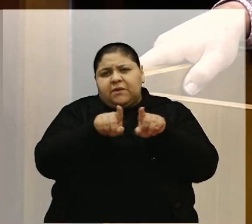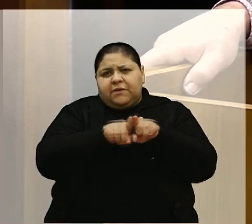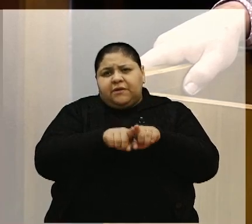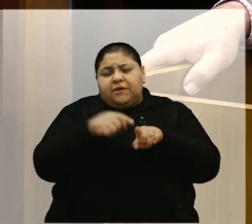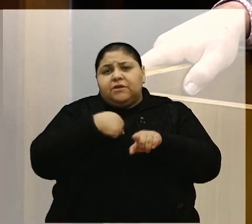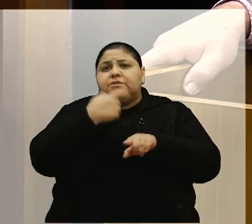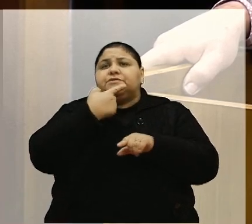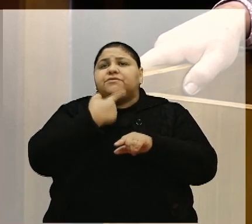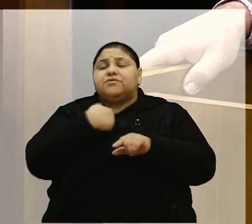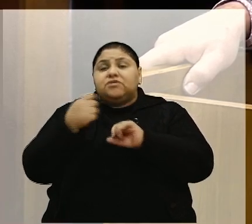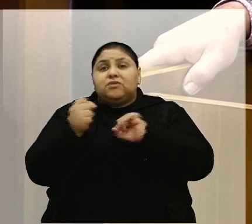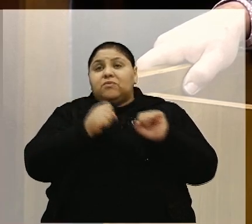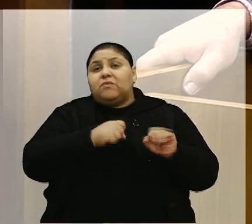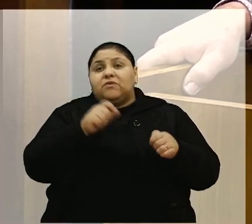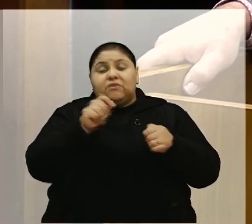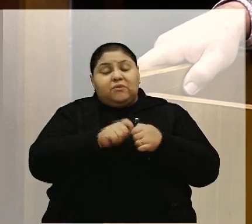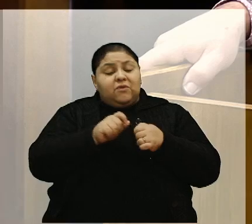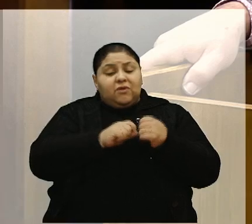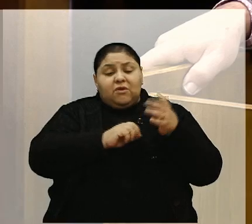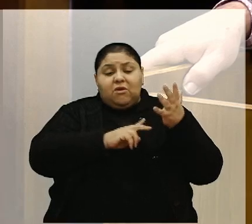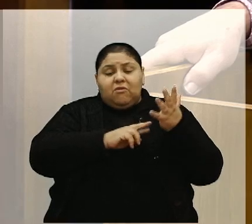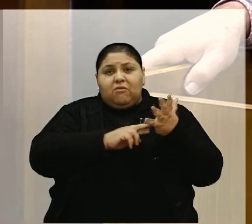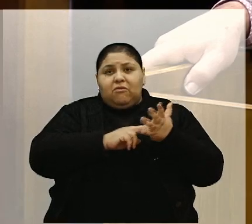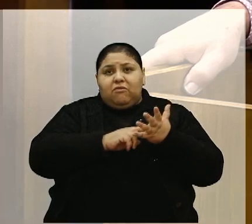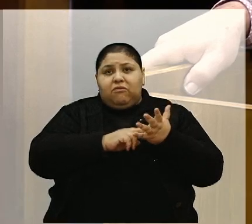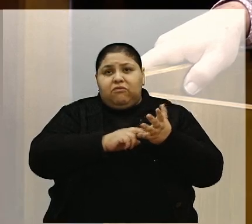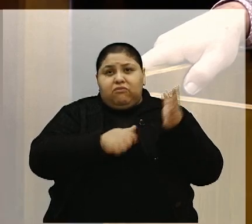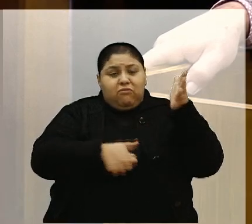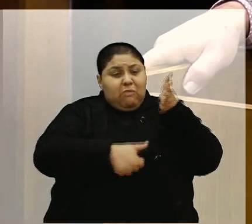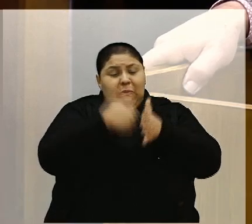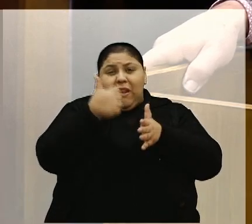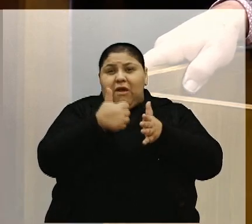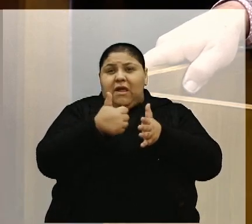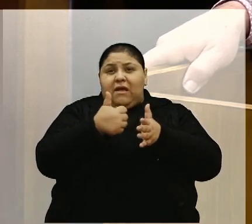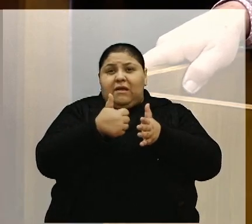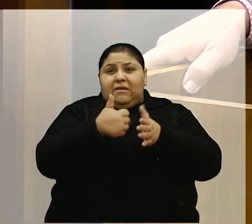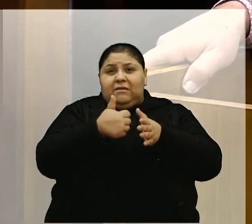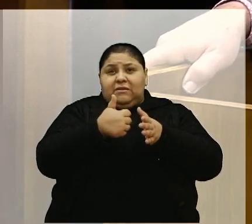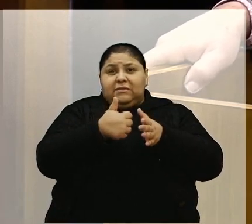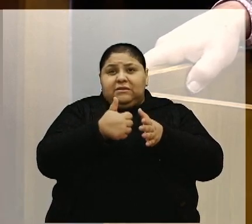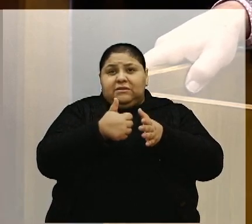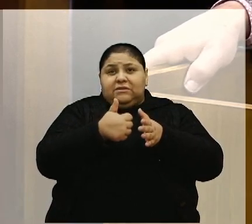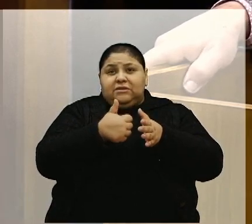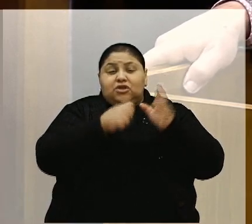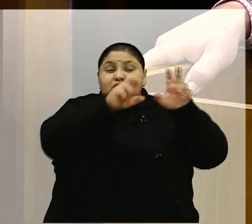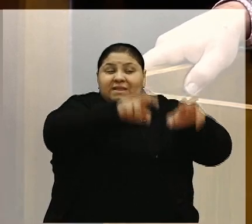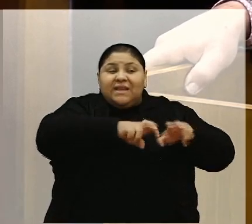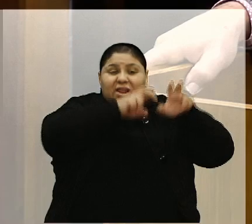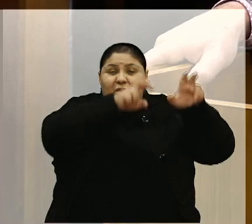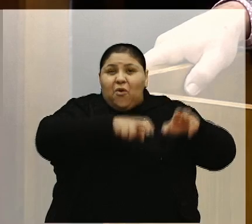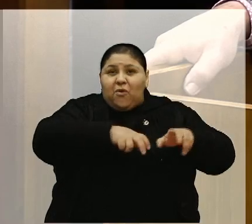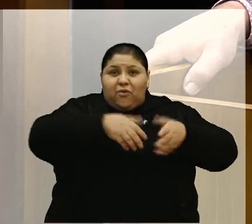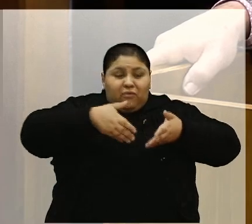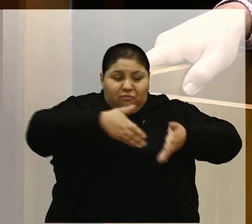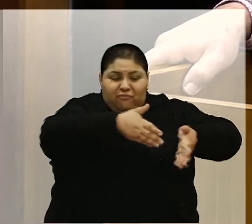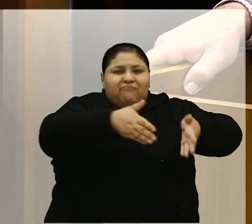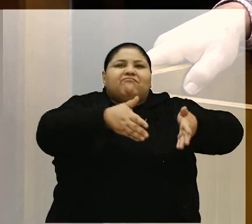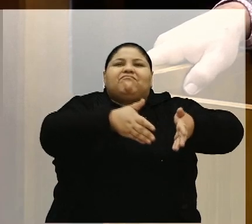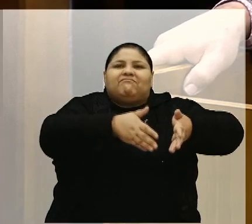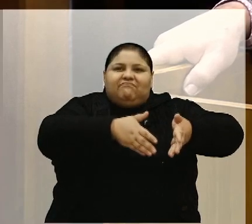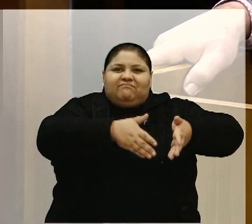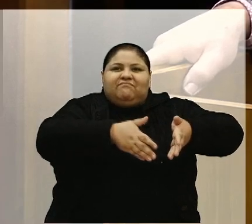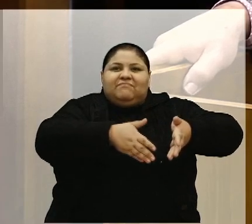gostaria muito de poder fazer vários alargamentos ao longo dos anos no interior Santo Fantinel.